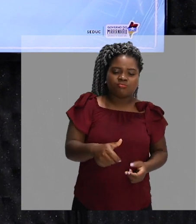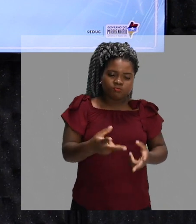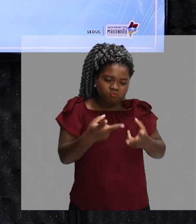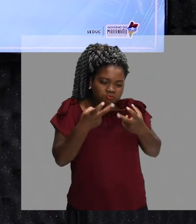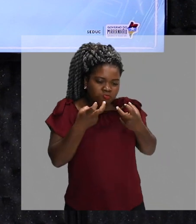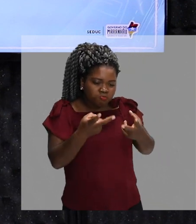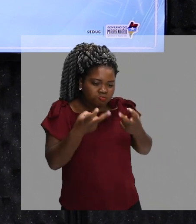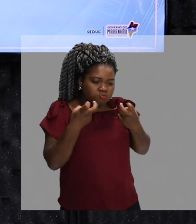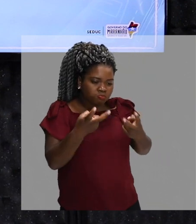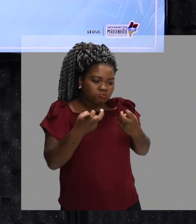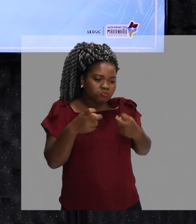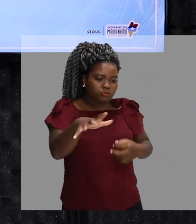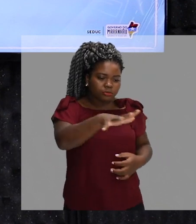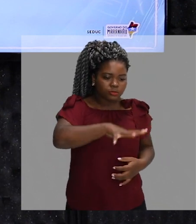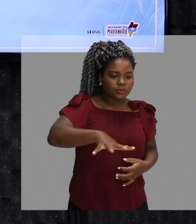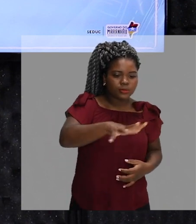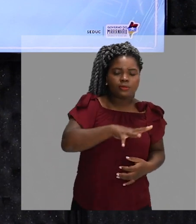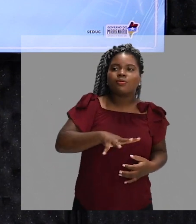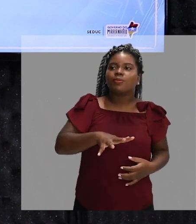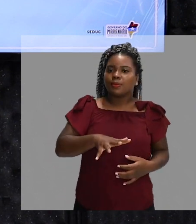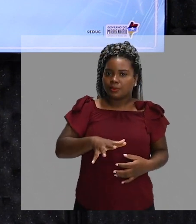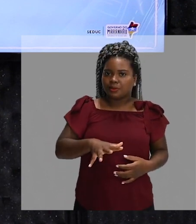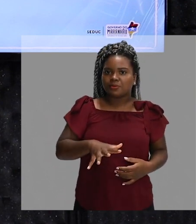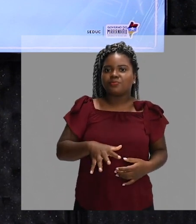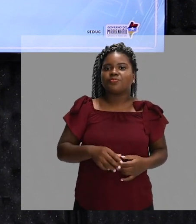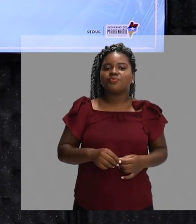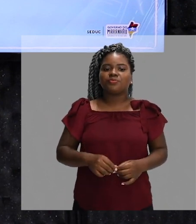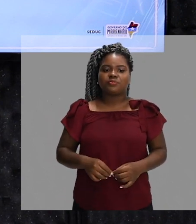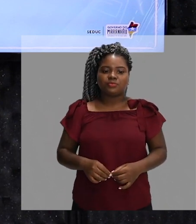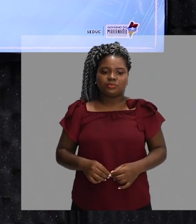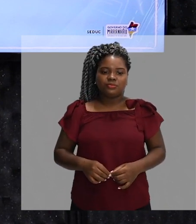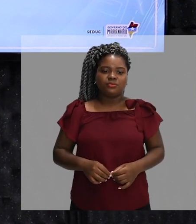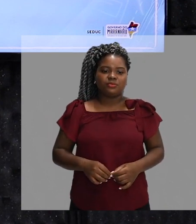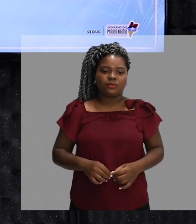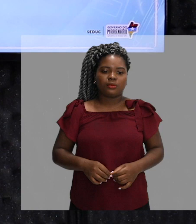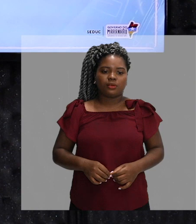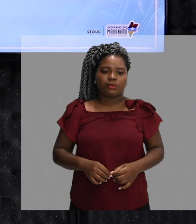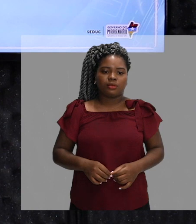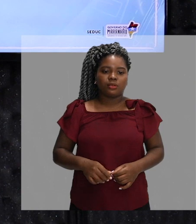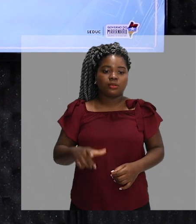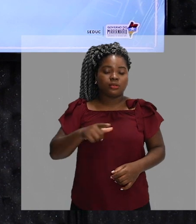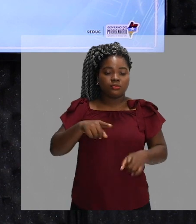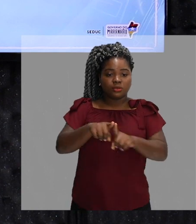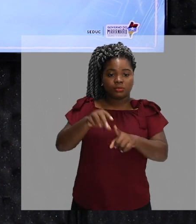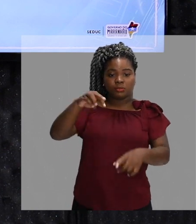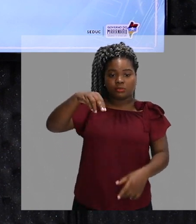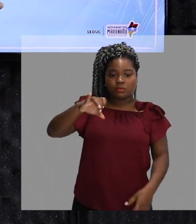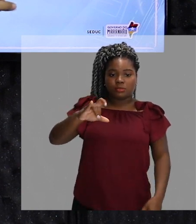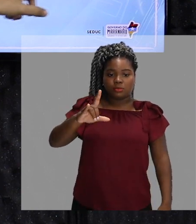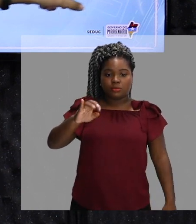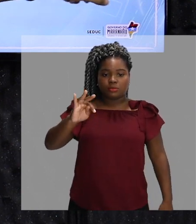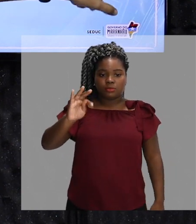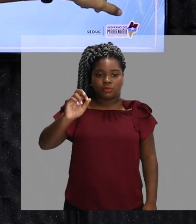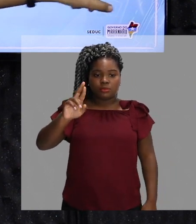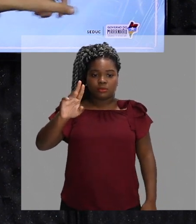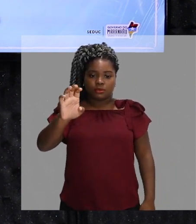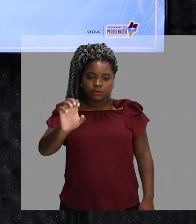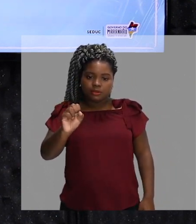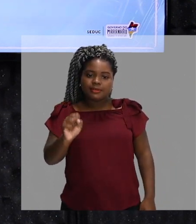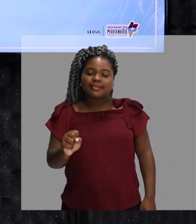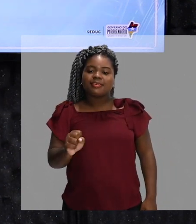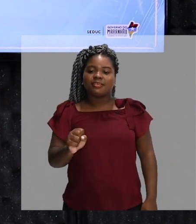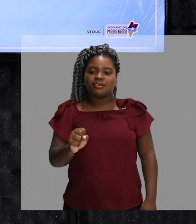captar imagens sobre o espaço, os radares também são muito importantes. Os militares, por sua vez, usam os radares para detectar